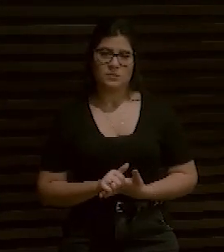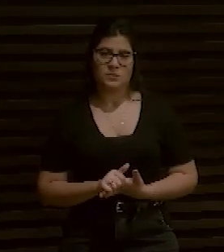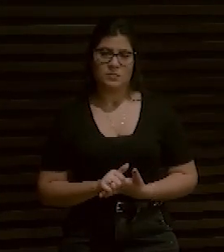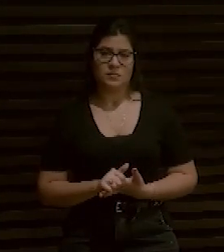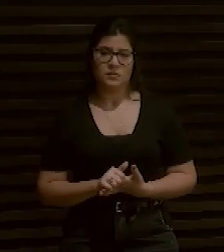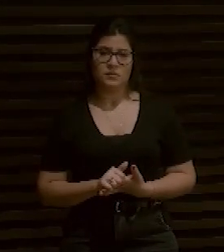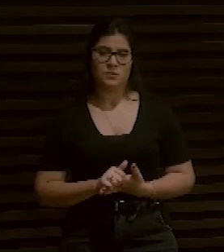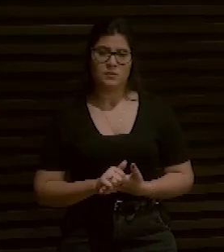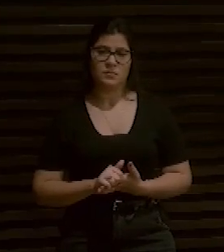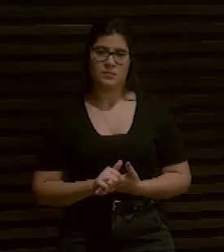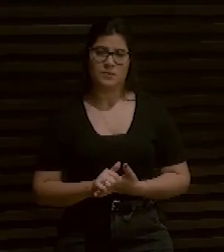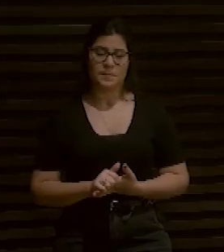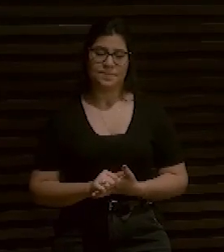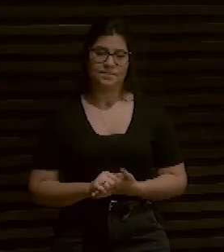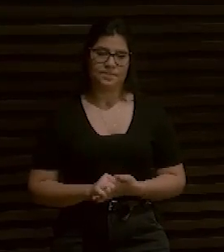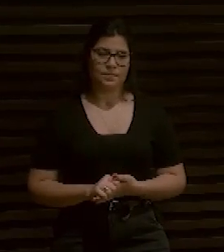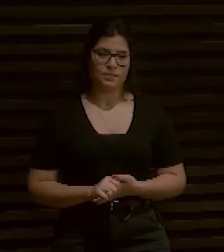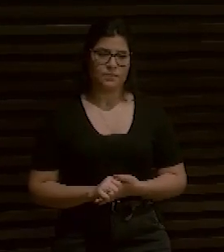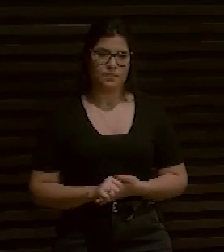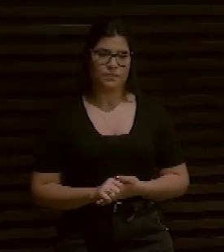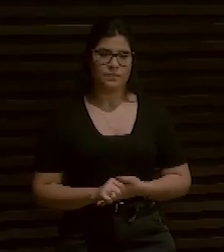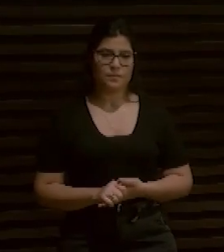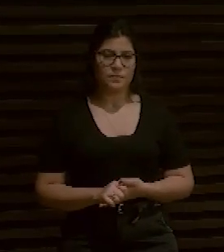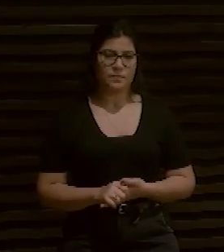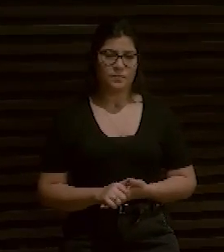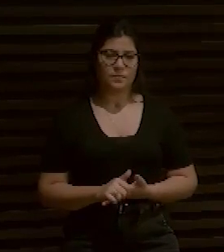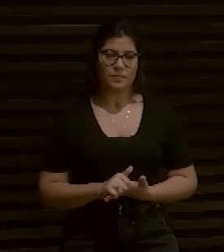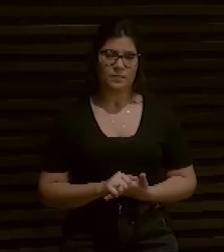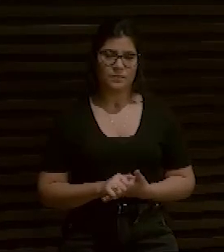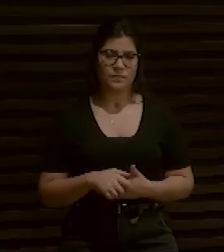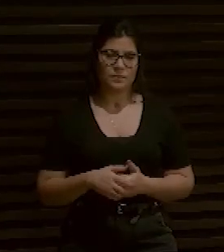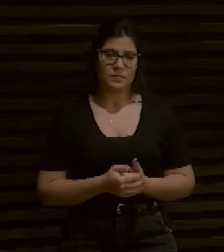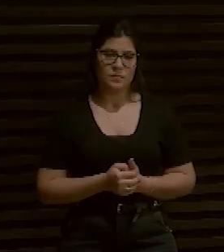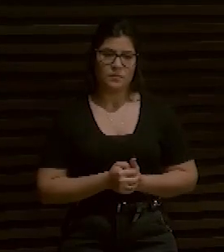Efésios 2, parte 3b.